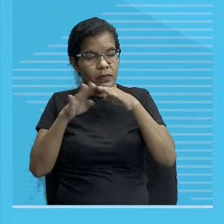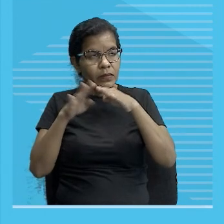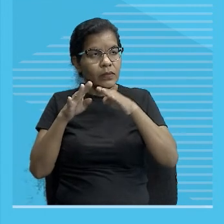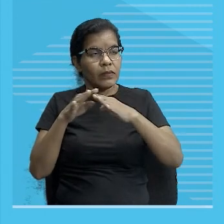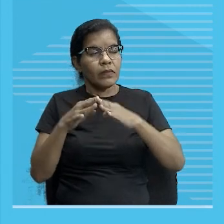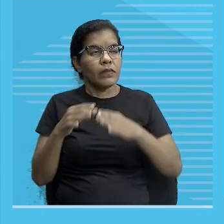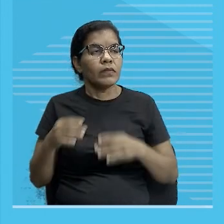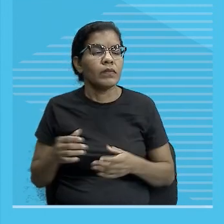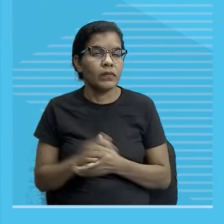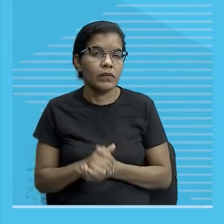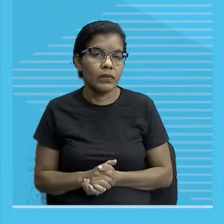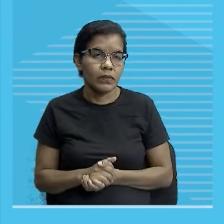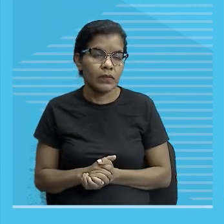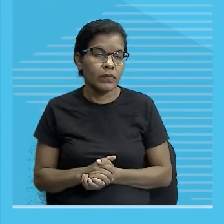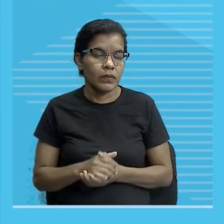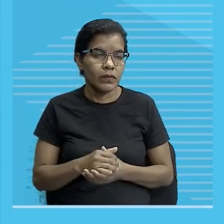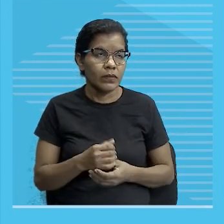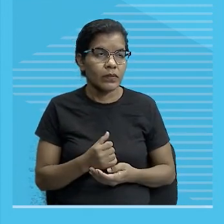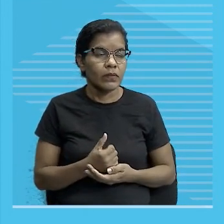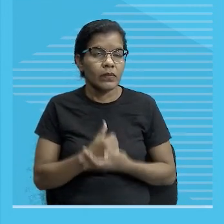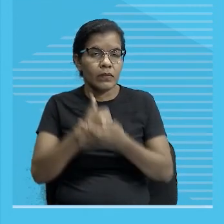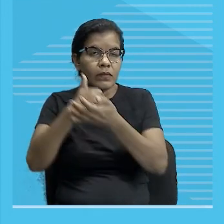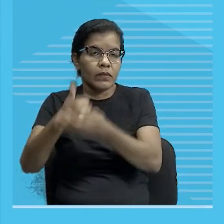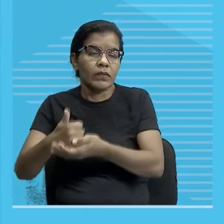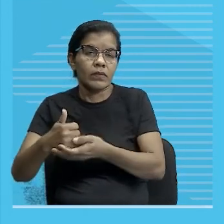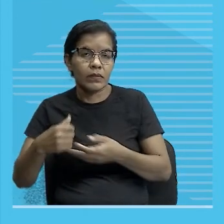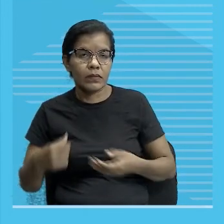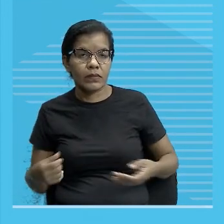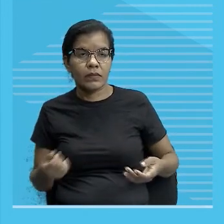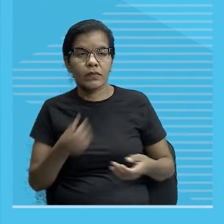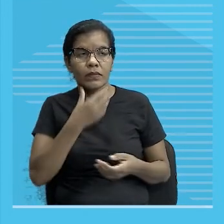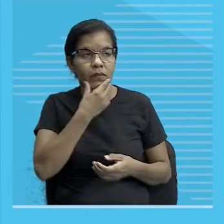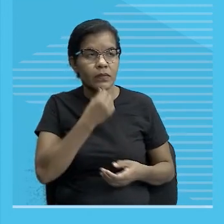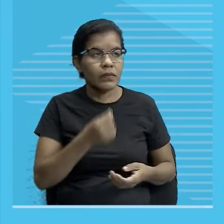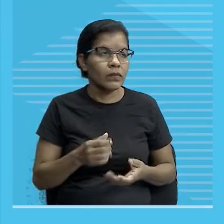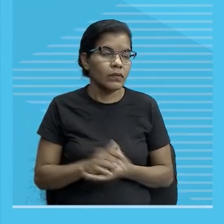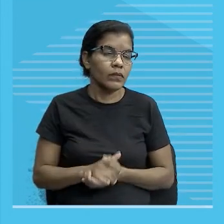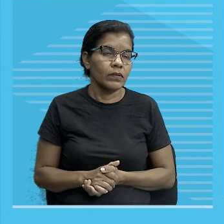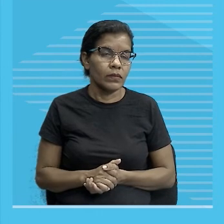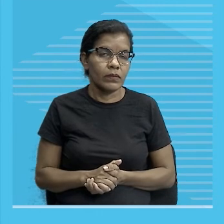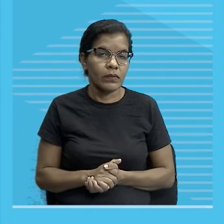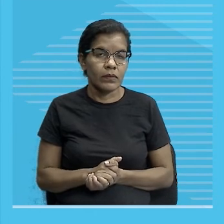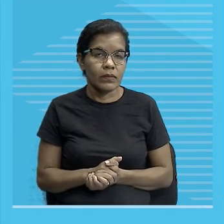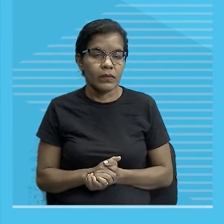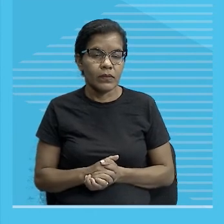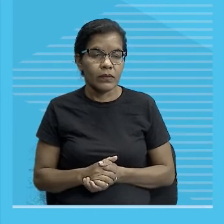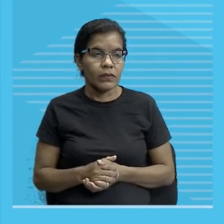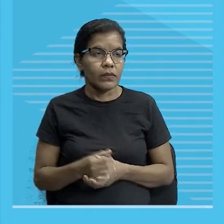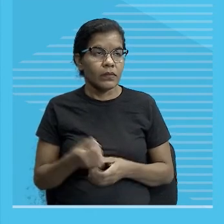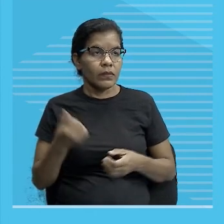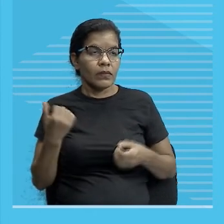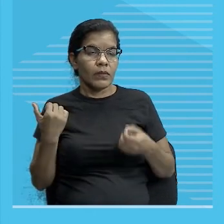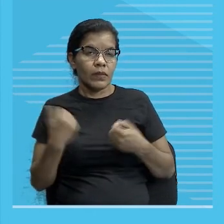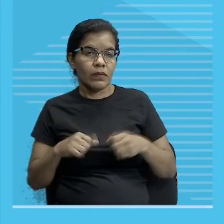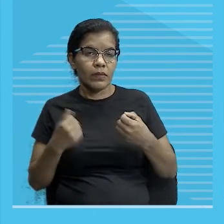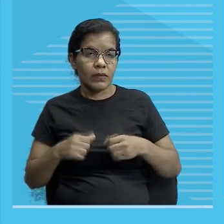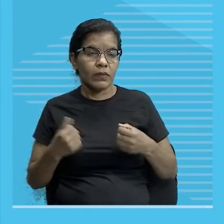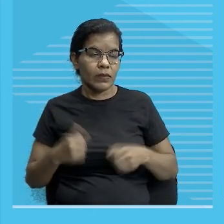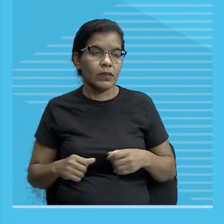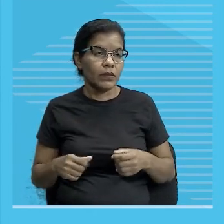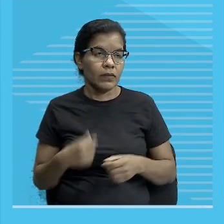proporção. Olha quando eu boto a base masculina, a magiquinha. Eu não posso mais dizer a passo que chovia.